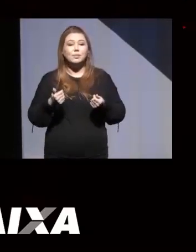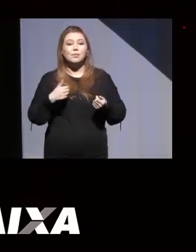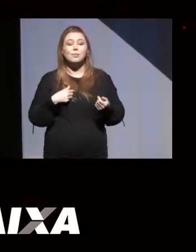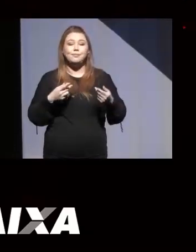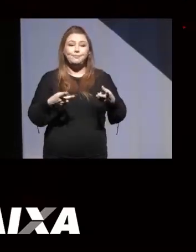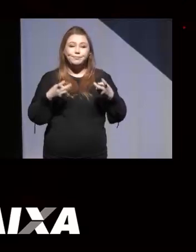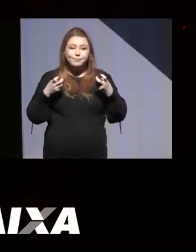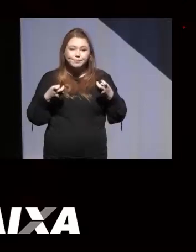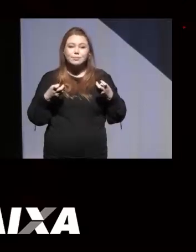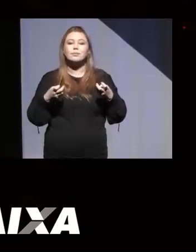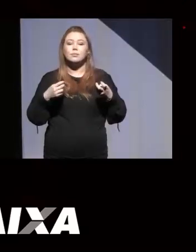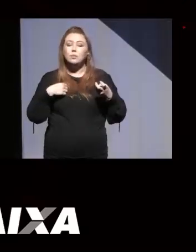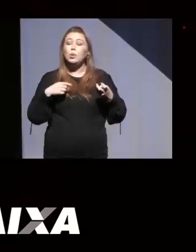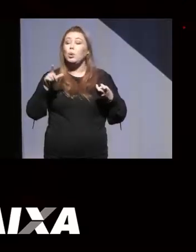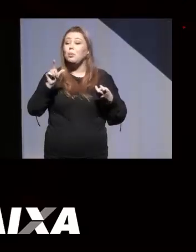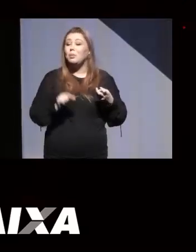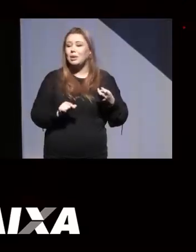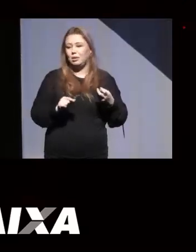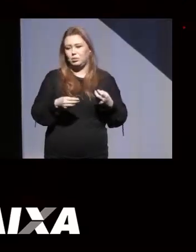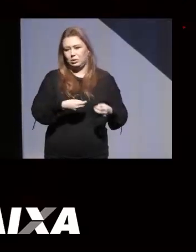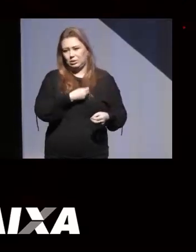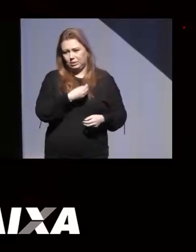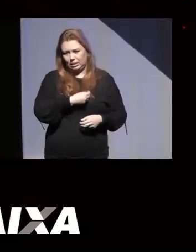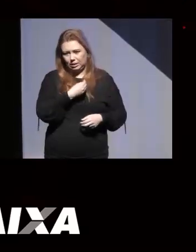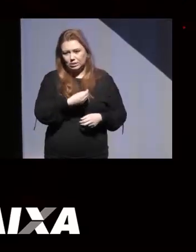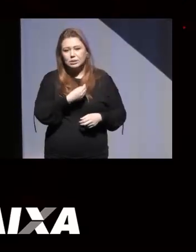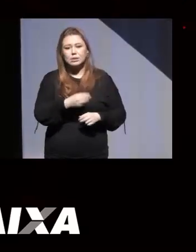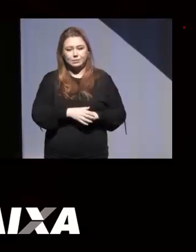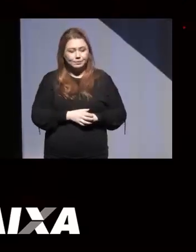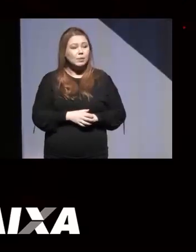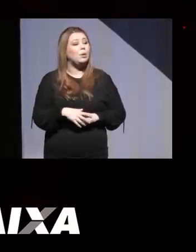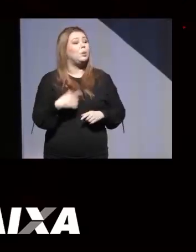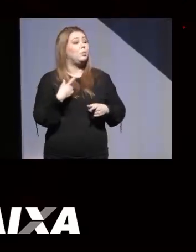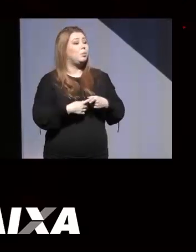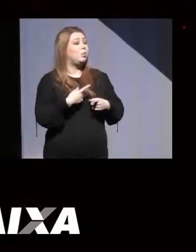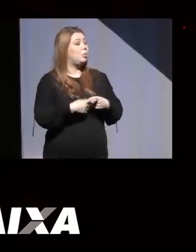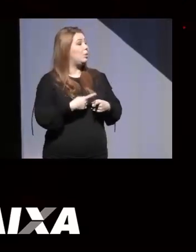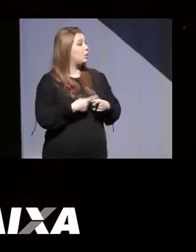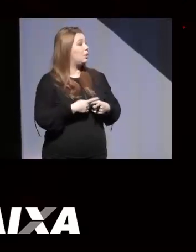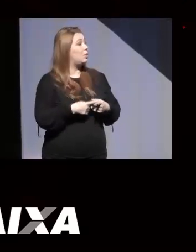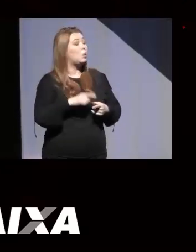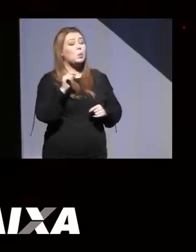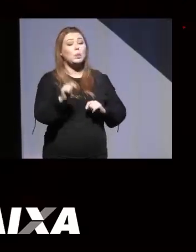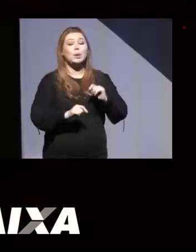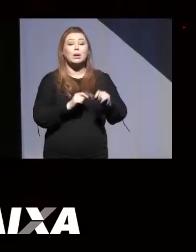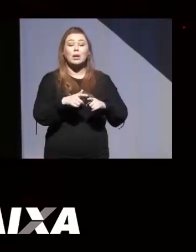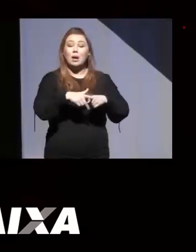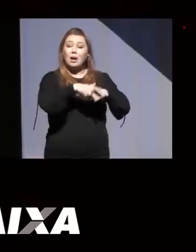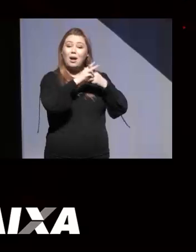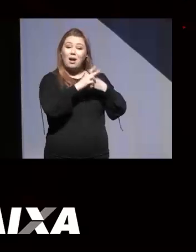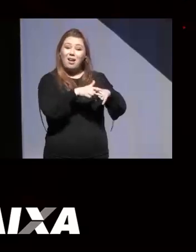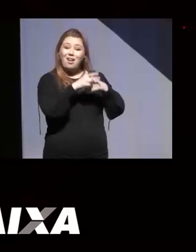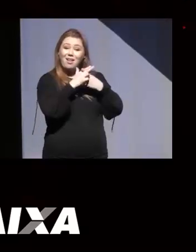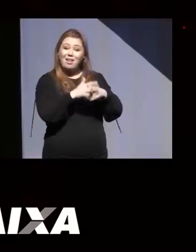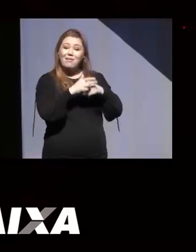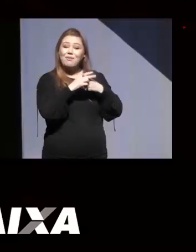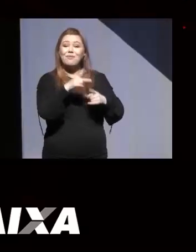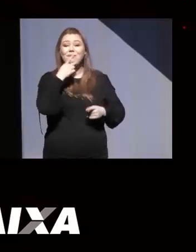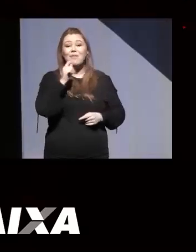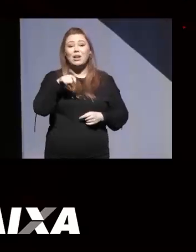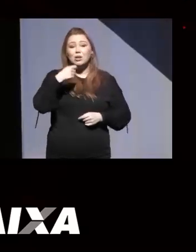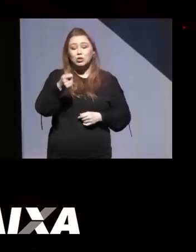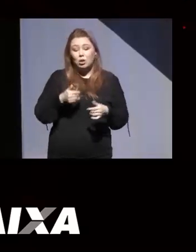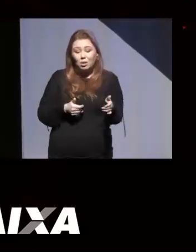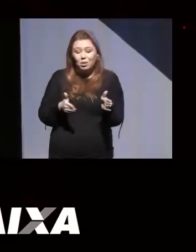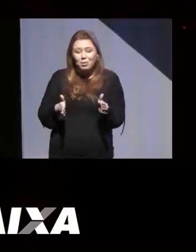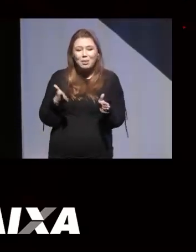Observado o mínimo existencial. Por que eu quero falar do mínimo existencial? Porque eu quero falar o que a reforma fala sobre cesta básica